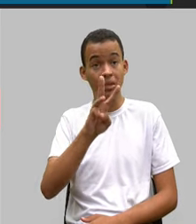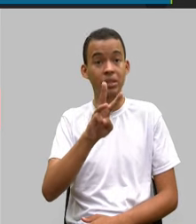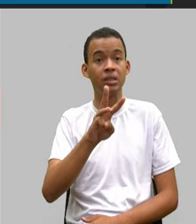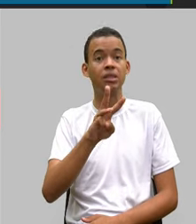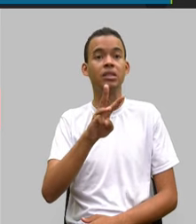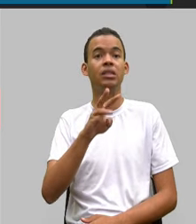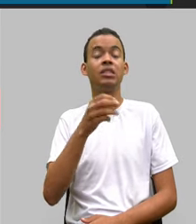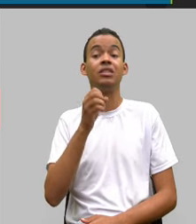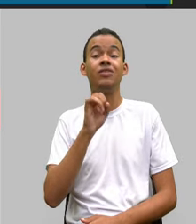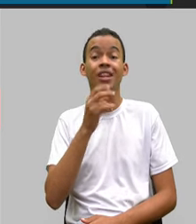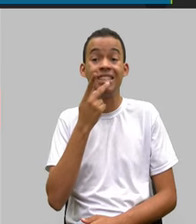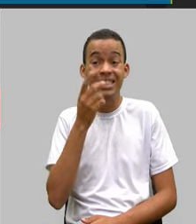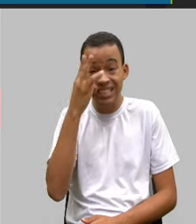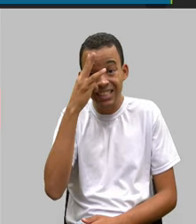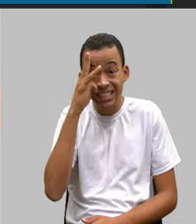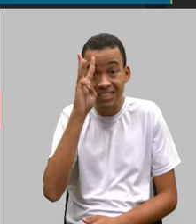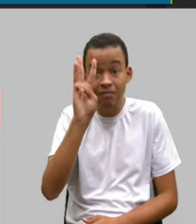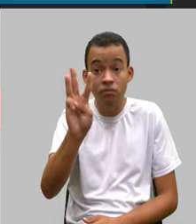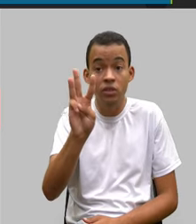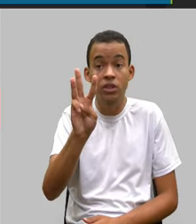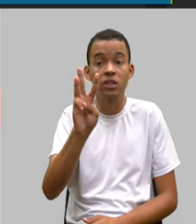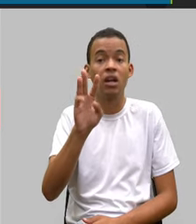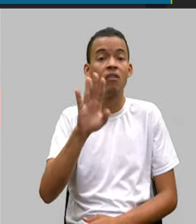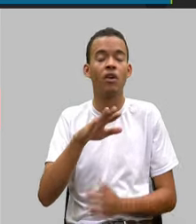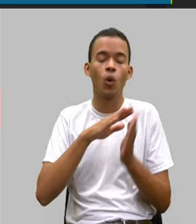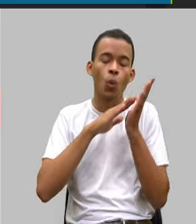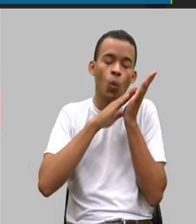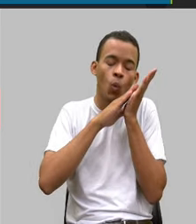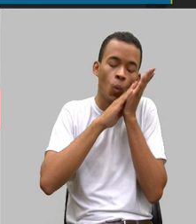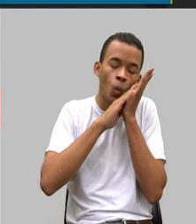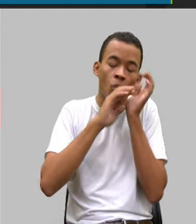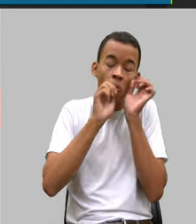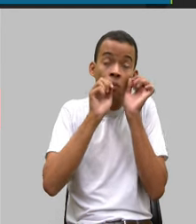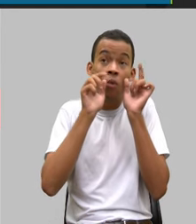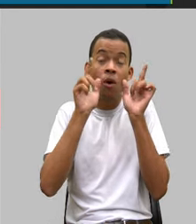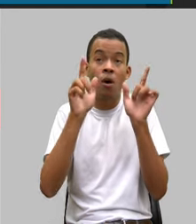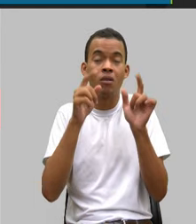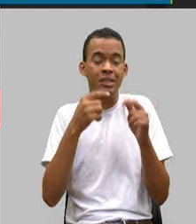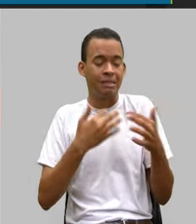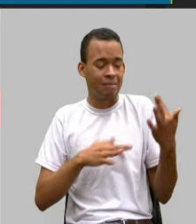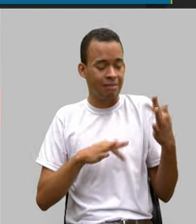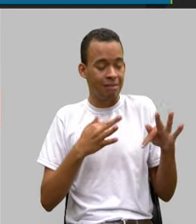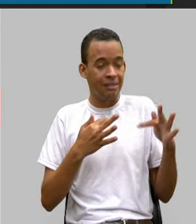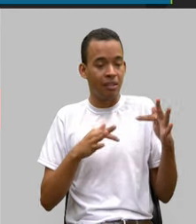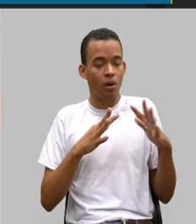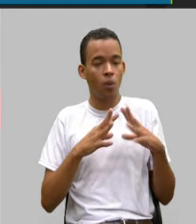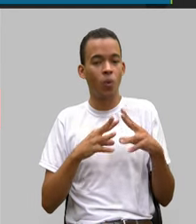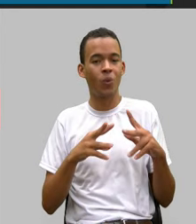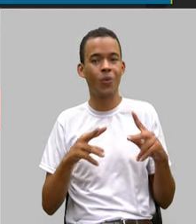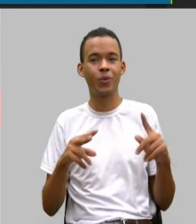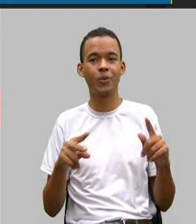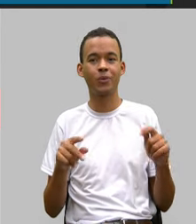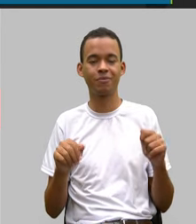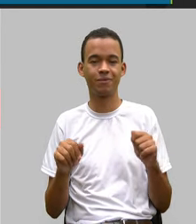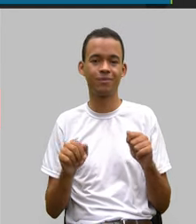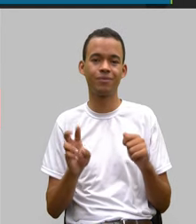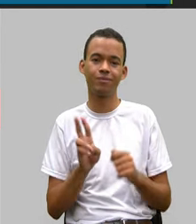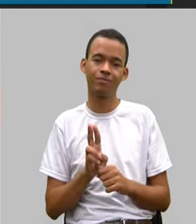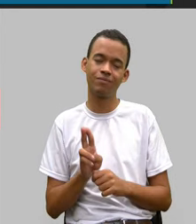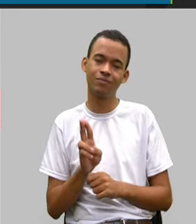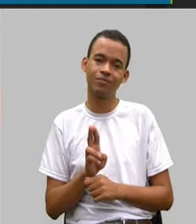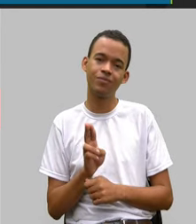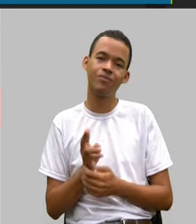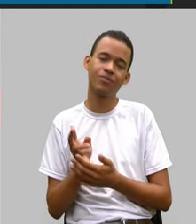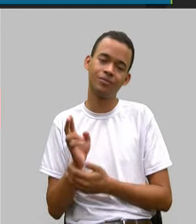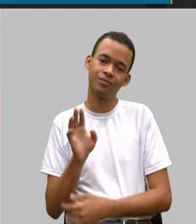três é muito mas acredito de uma noite para outra o paciente com fibromialgia já sente a diferença da da do